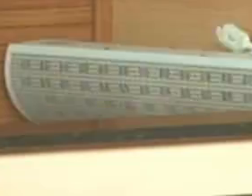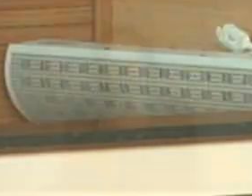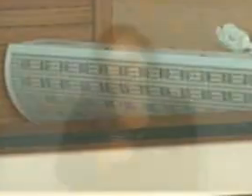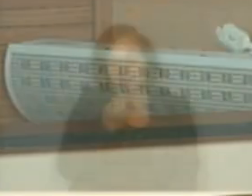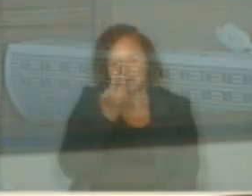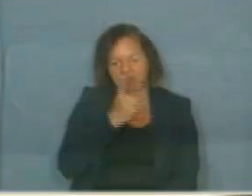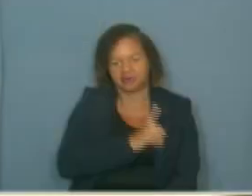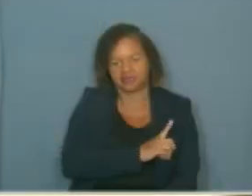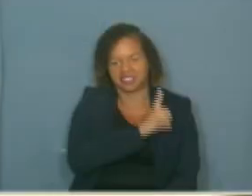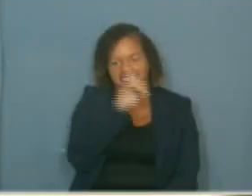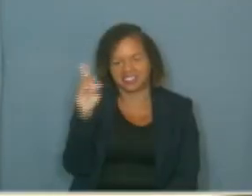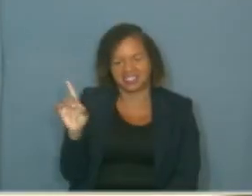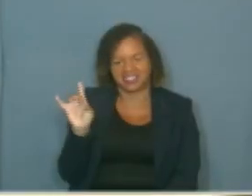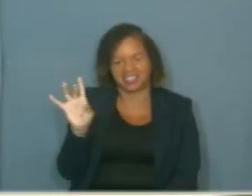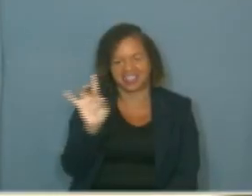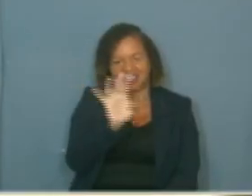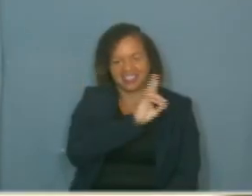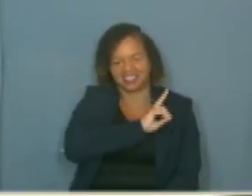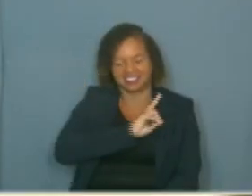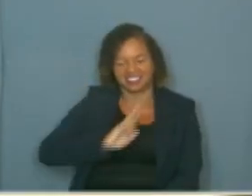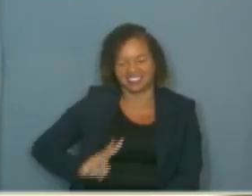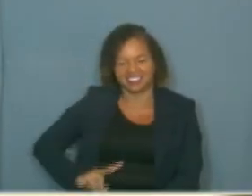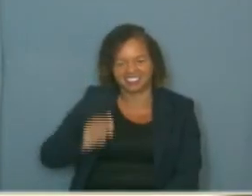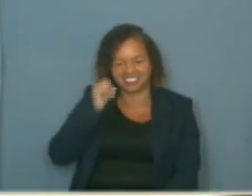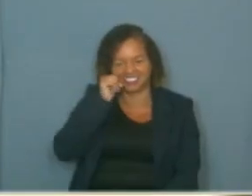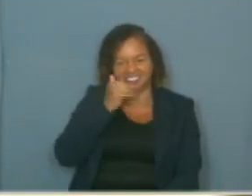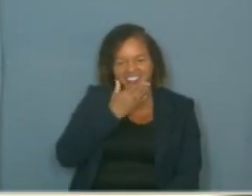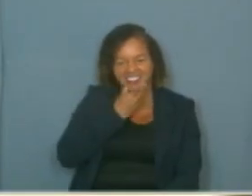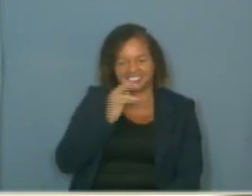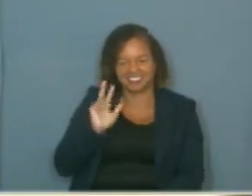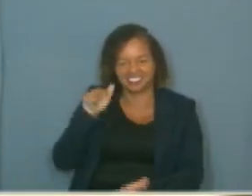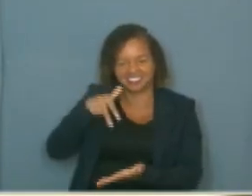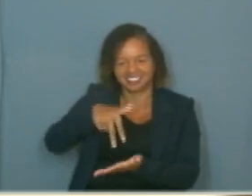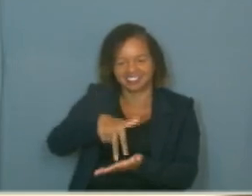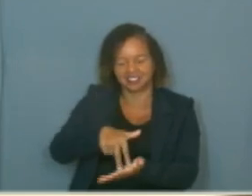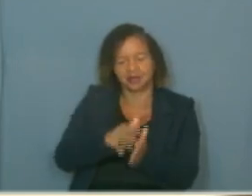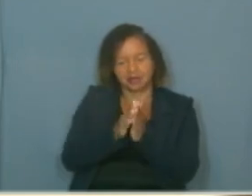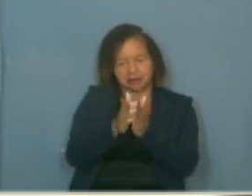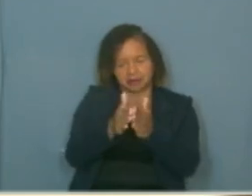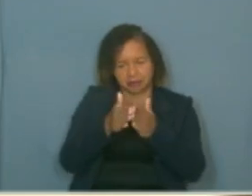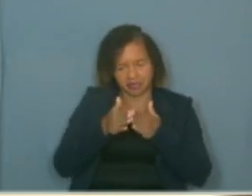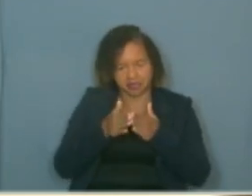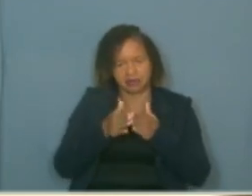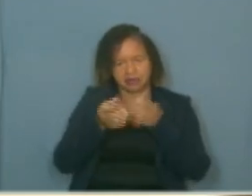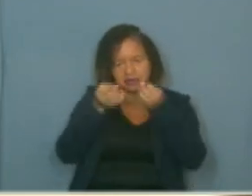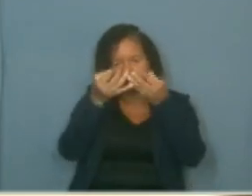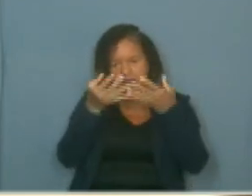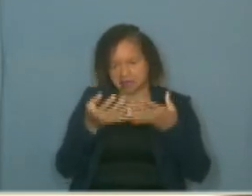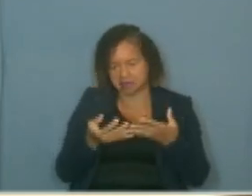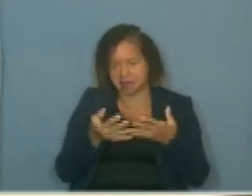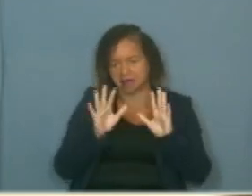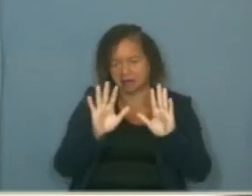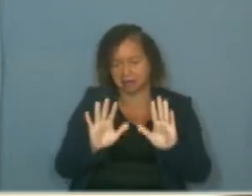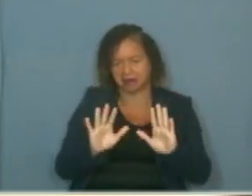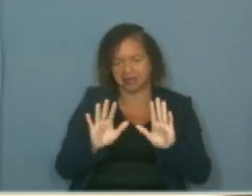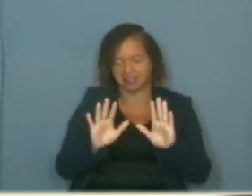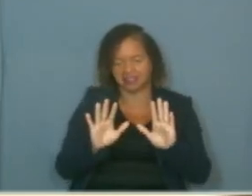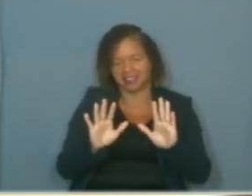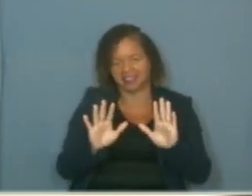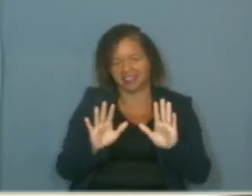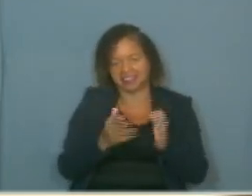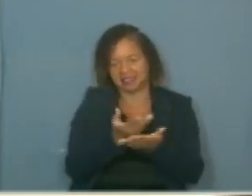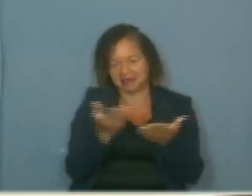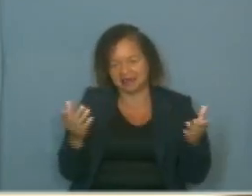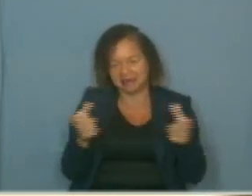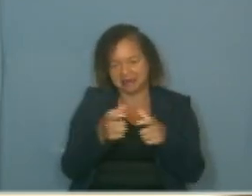Bom dia, cada vereador, cada vereadora aqui presente. Peço licença, o meu discurso pode soar repetitivo diante